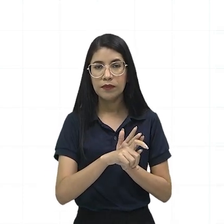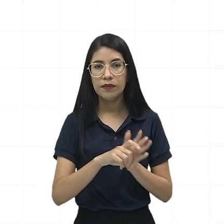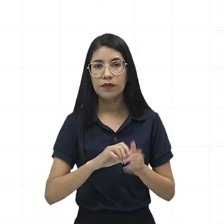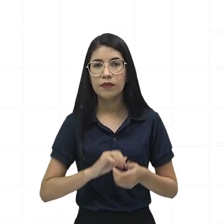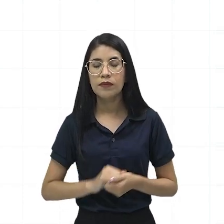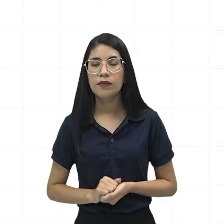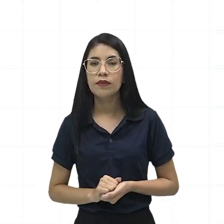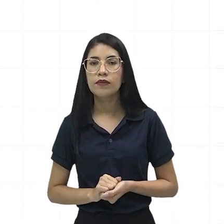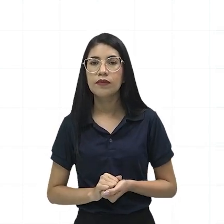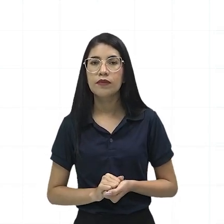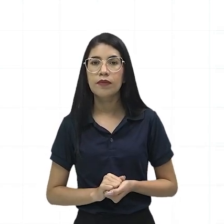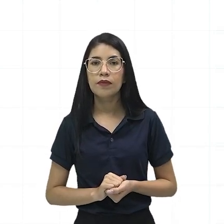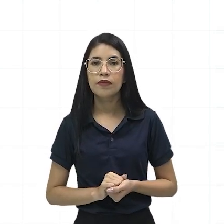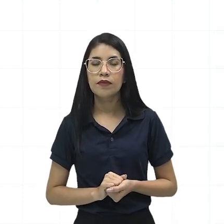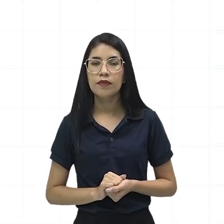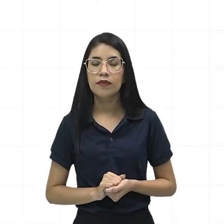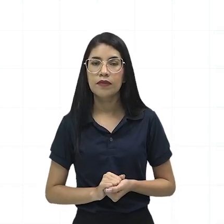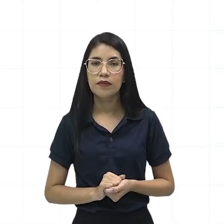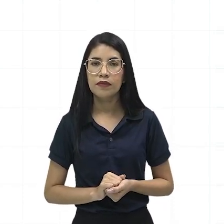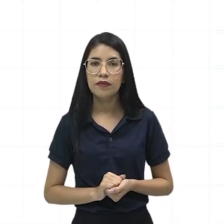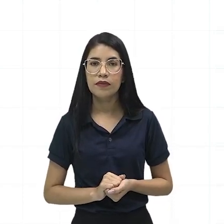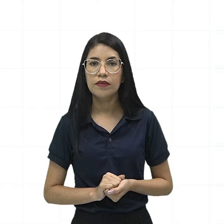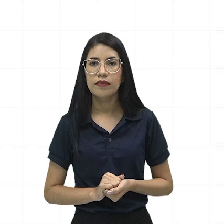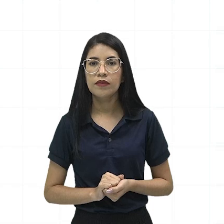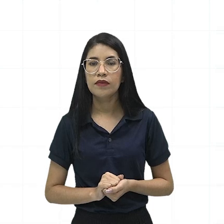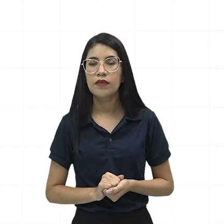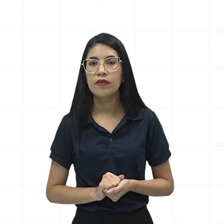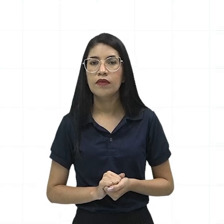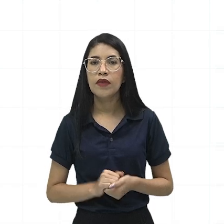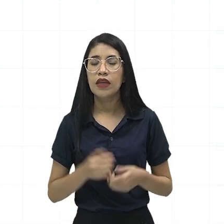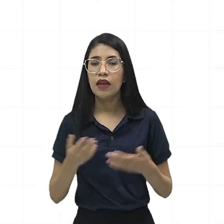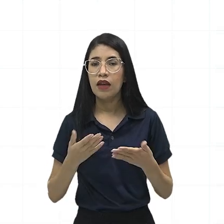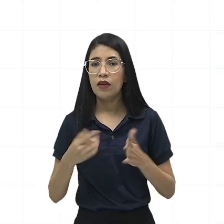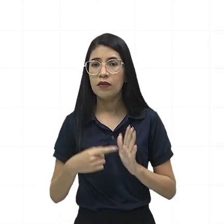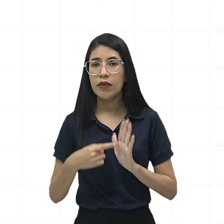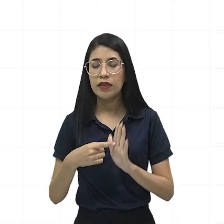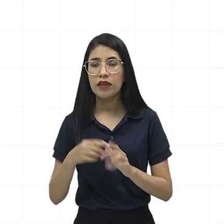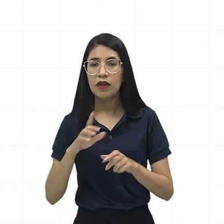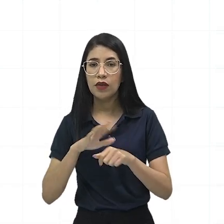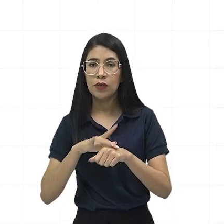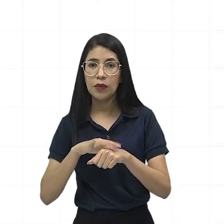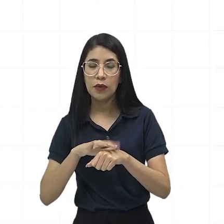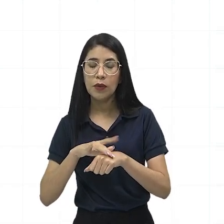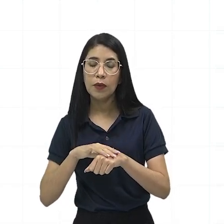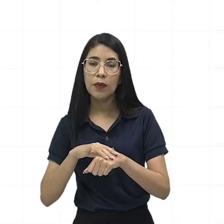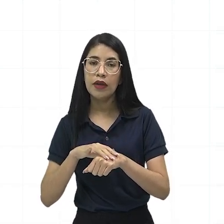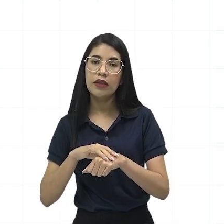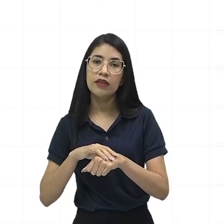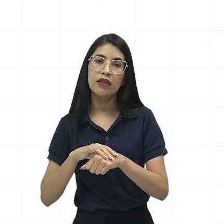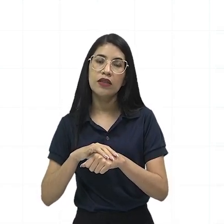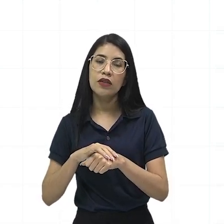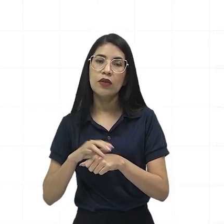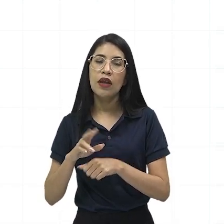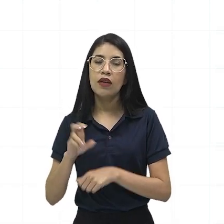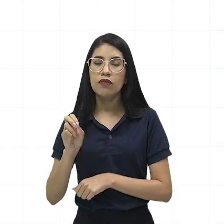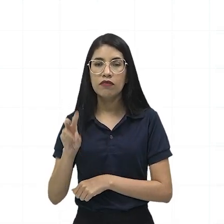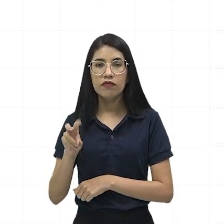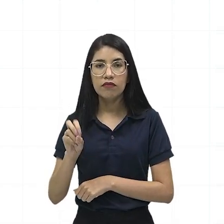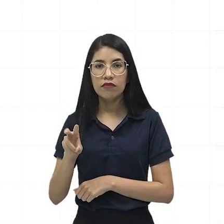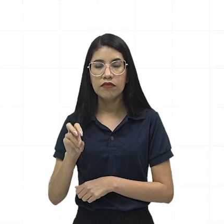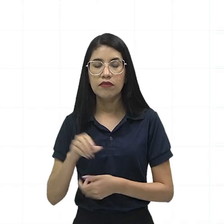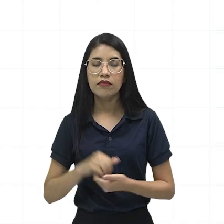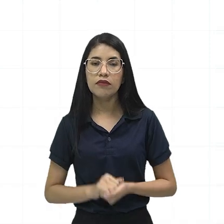organismos, né, micro-organismos conhecidos como bactérias, e entramos no exemplo de infecções causadas por vírus, a